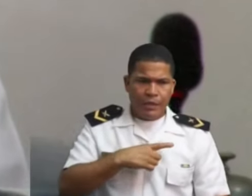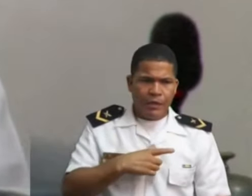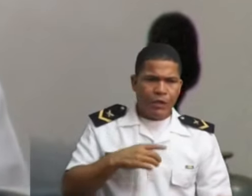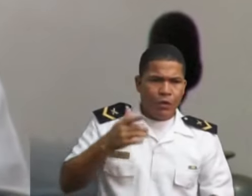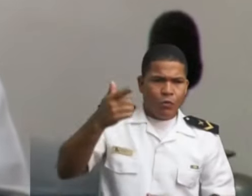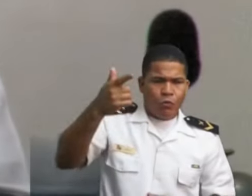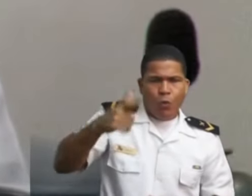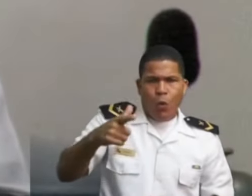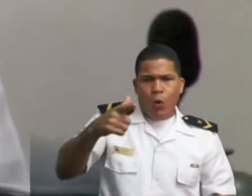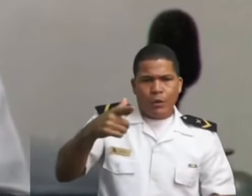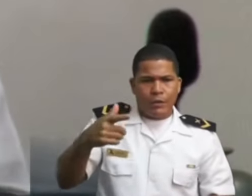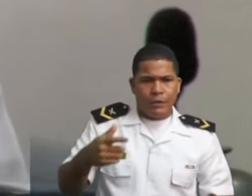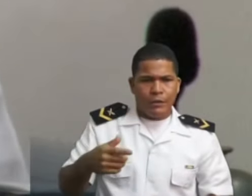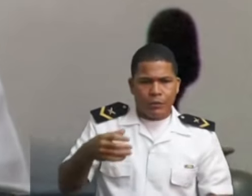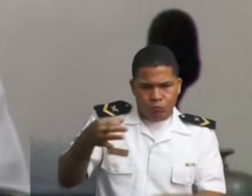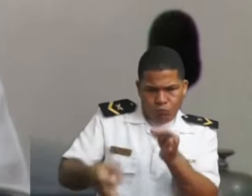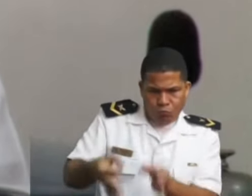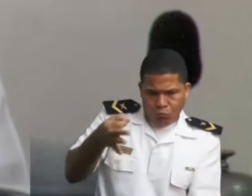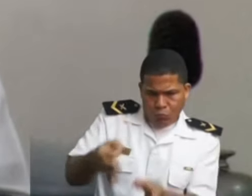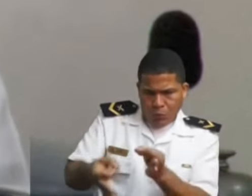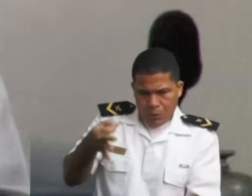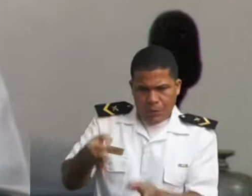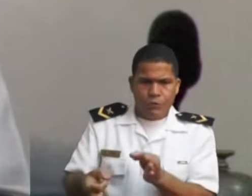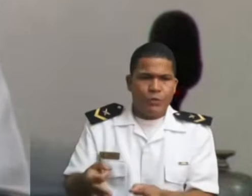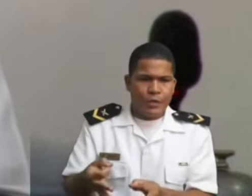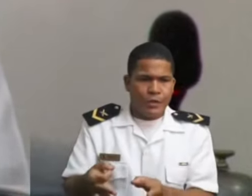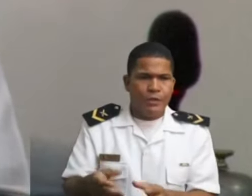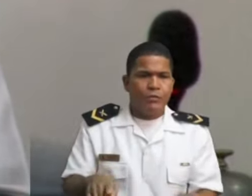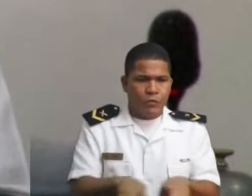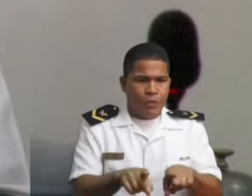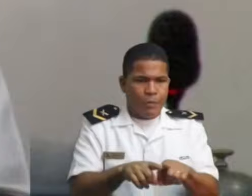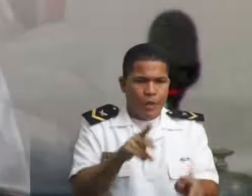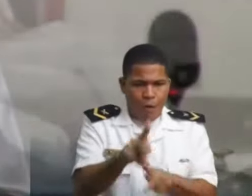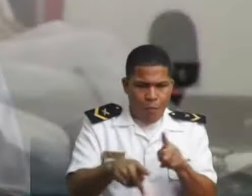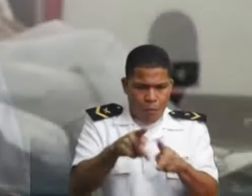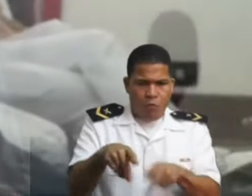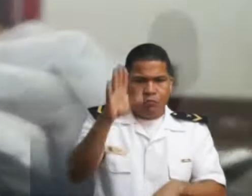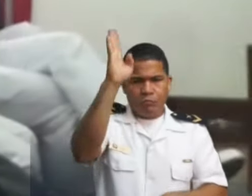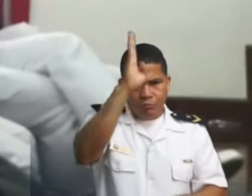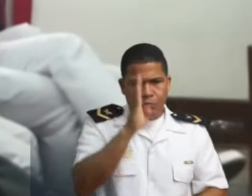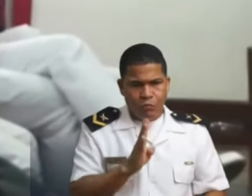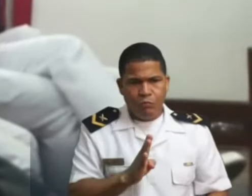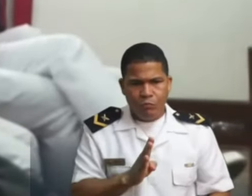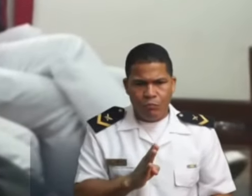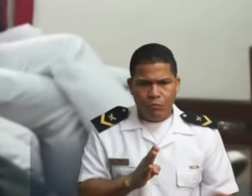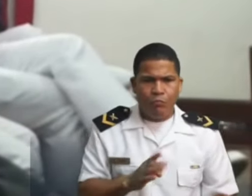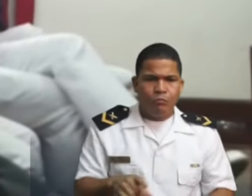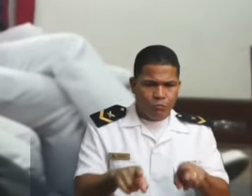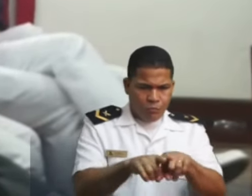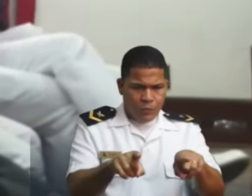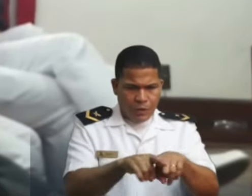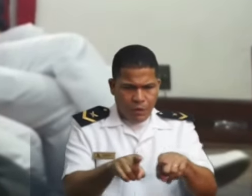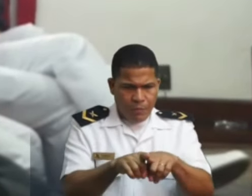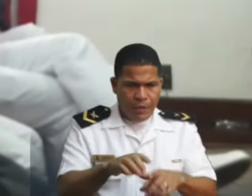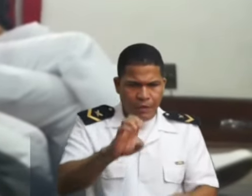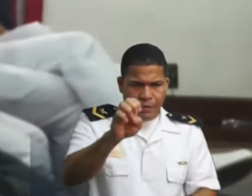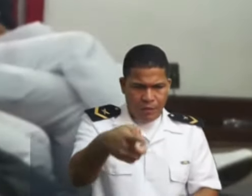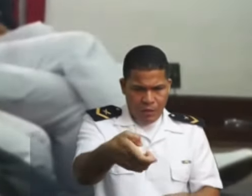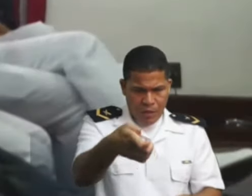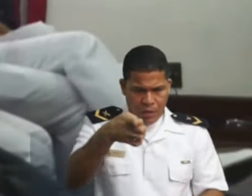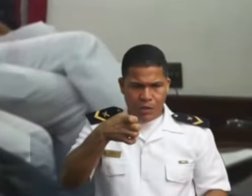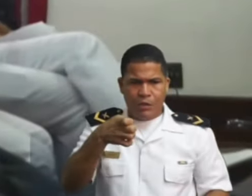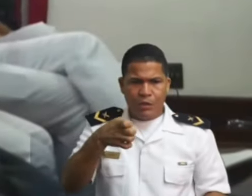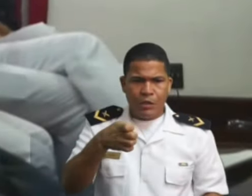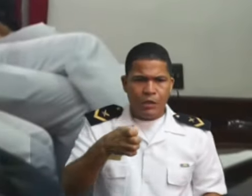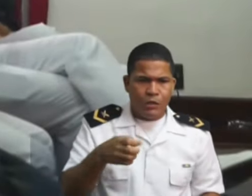instâncias do Poder Judiciário e ao povo brasileiro. Por derradeiro, na pessoa do juiz-presidente, vice-almirante Ralph Dias